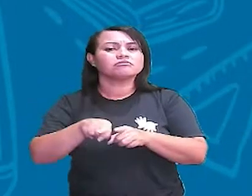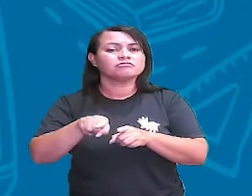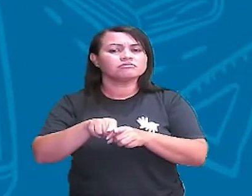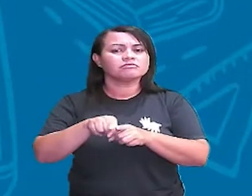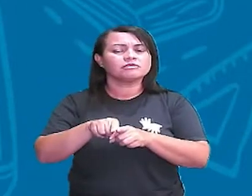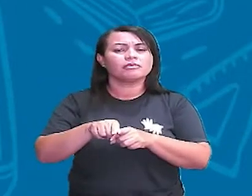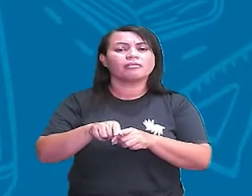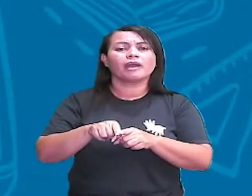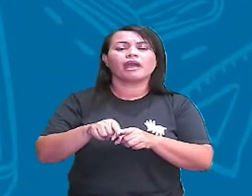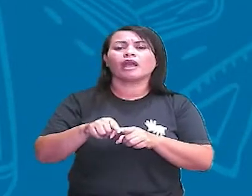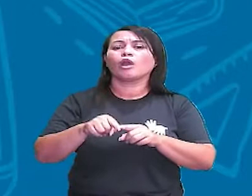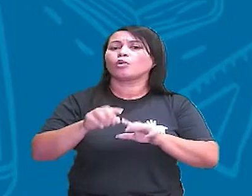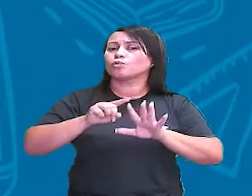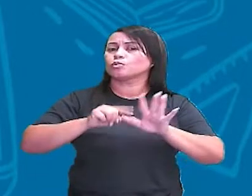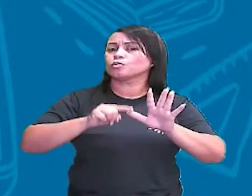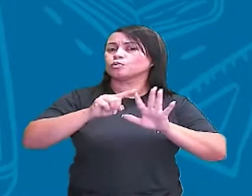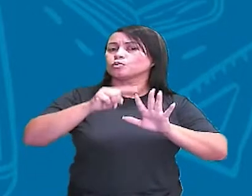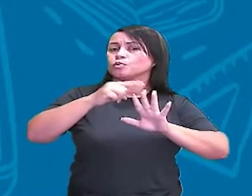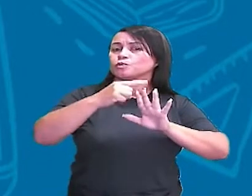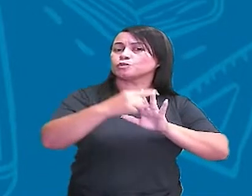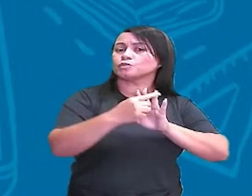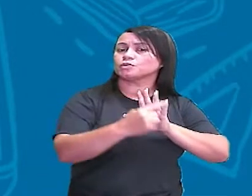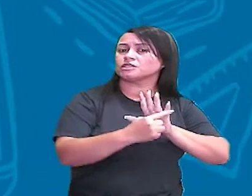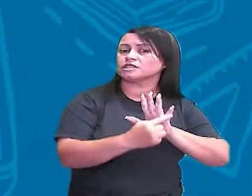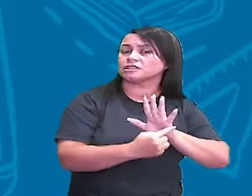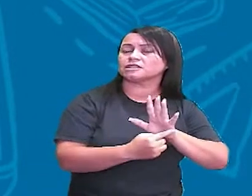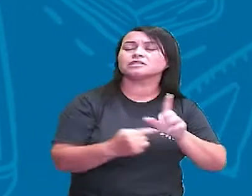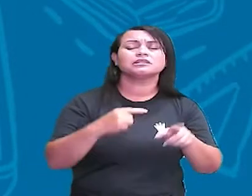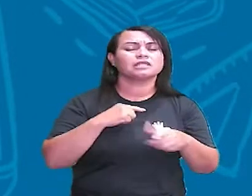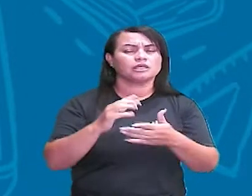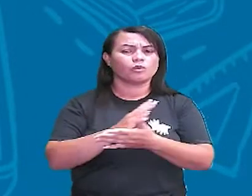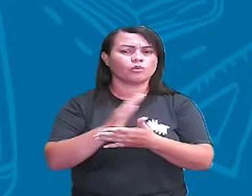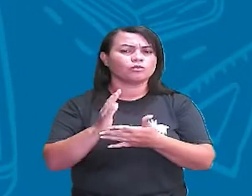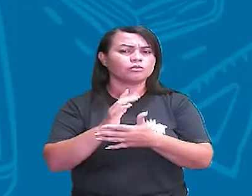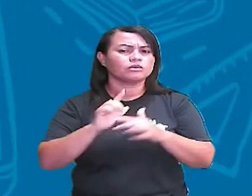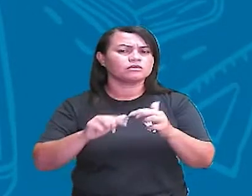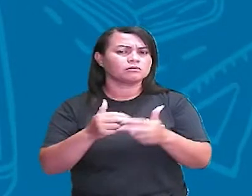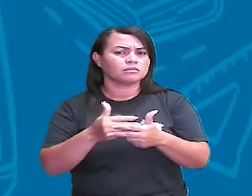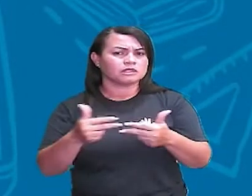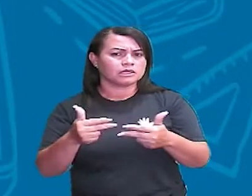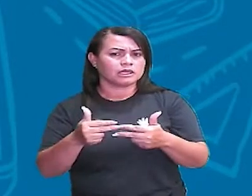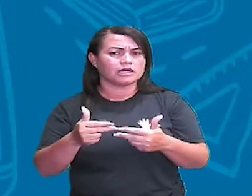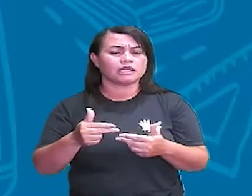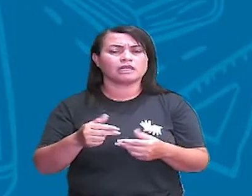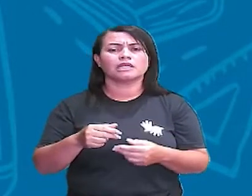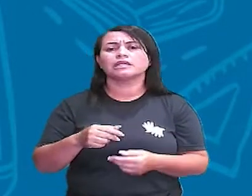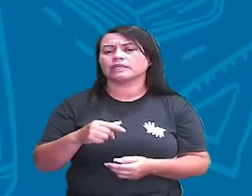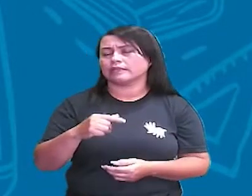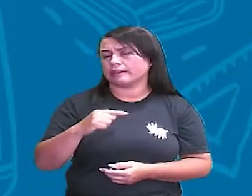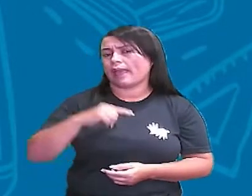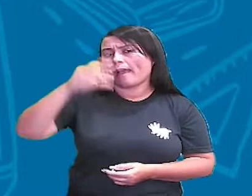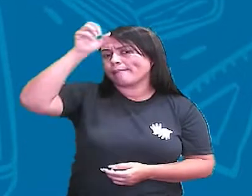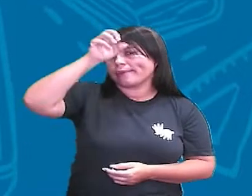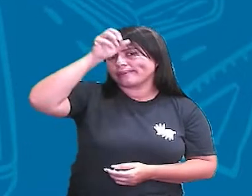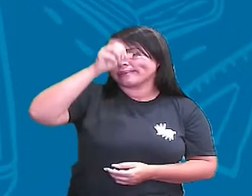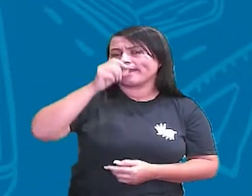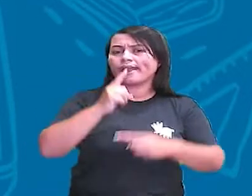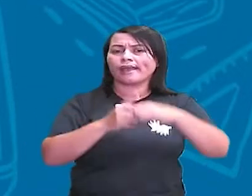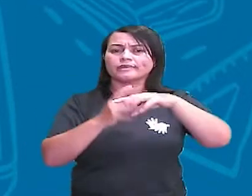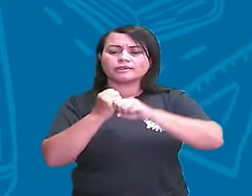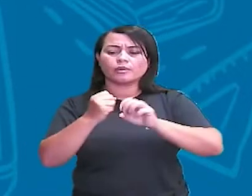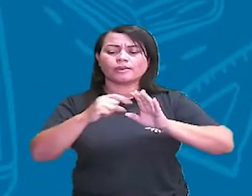palitinhos, usa os dedos, tá certo? Então, essas são algumas formas de aprender a adição e